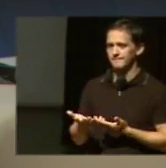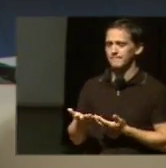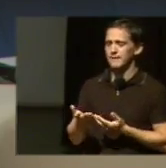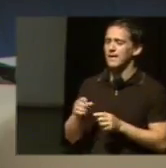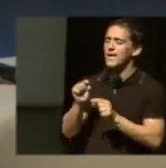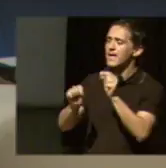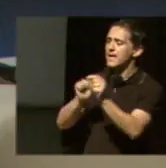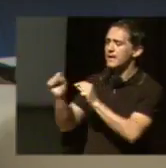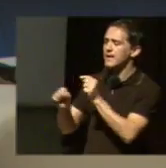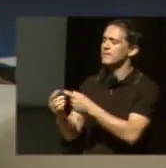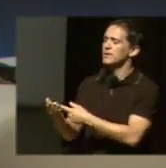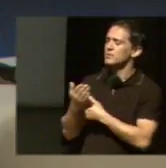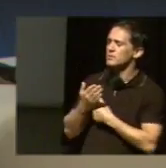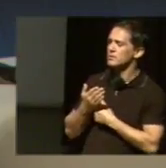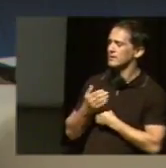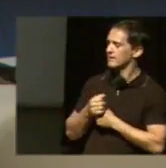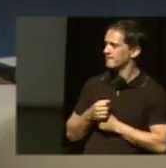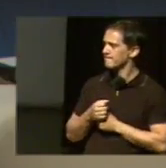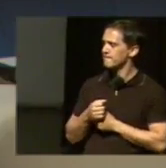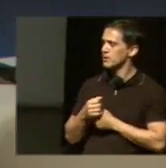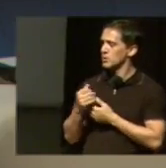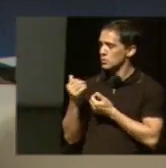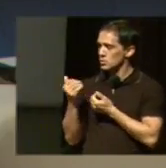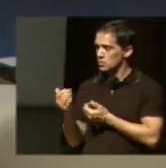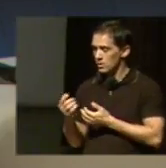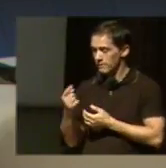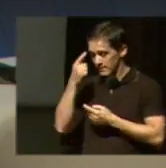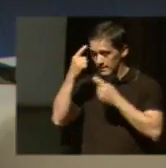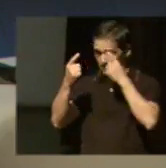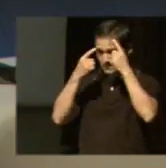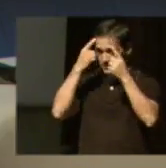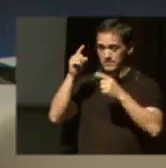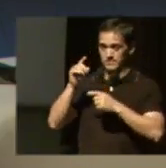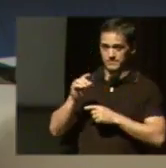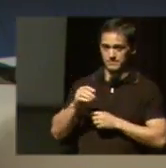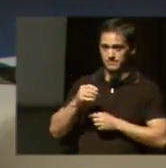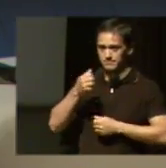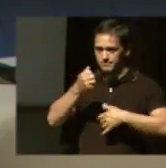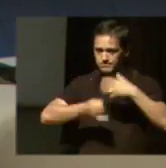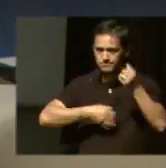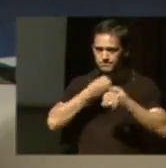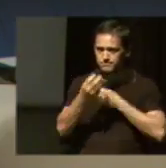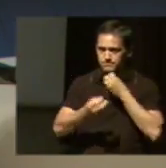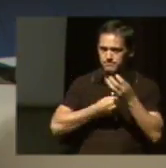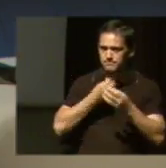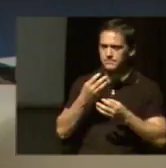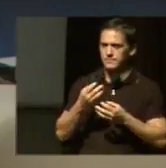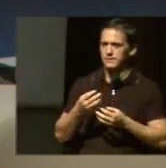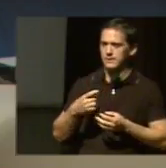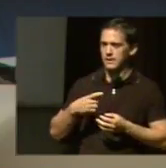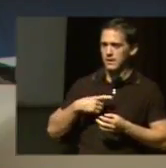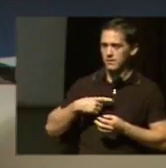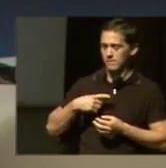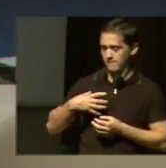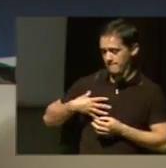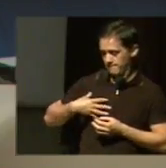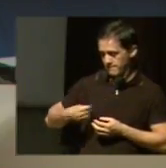me ajudar? Os jovens lembravam muito bem, quando eu sou velho, eu quero ver com meus filhos ou com meus